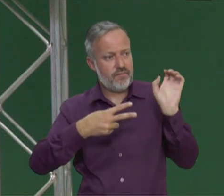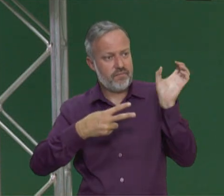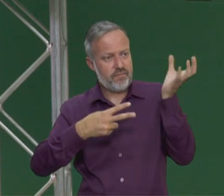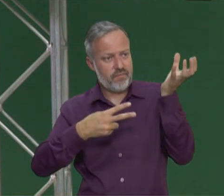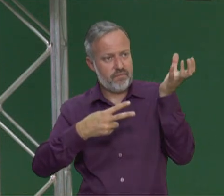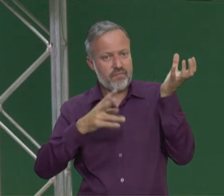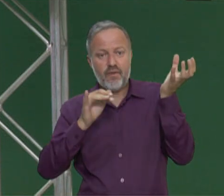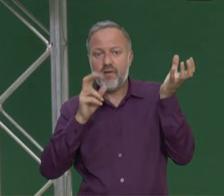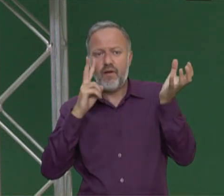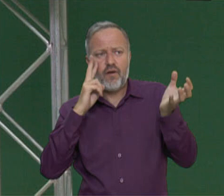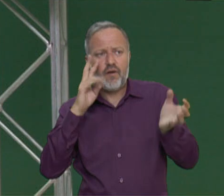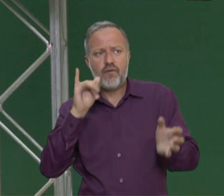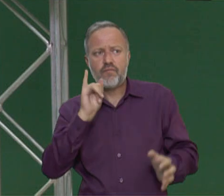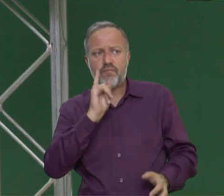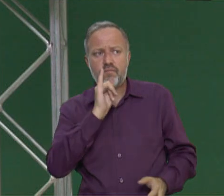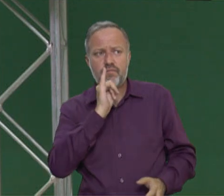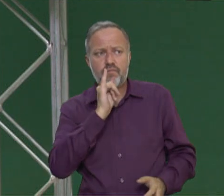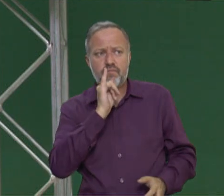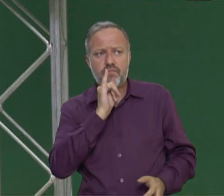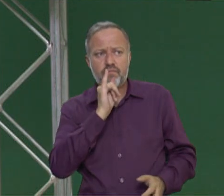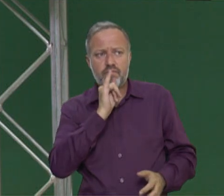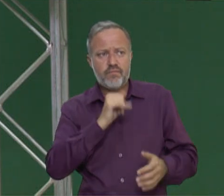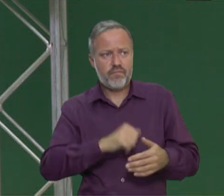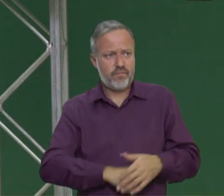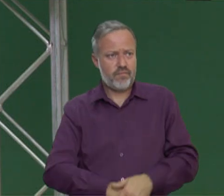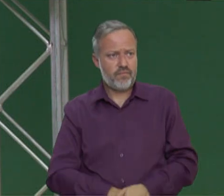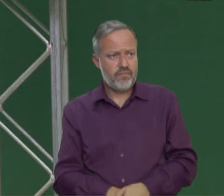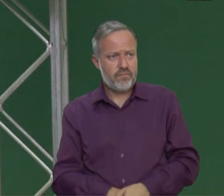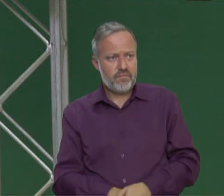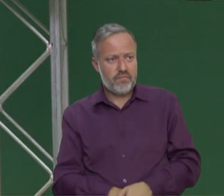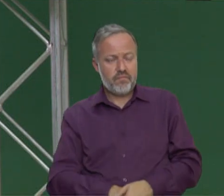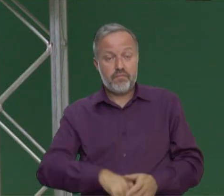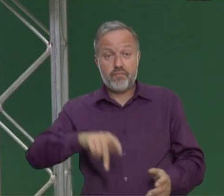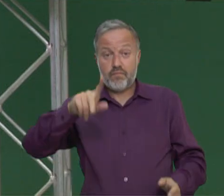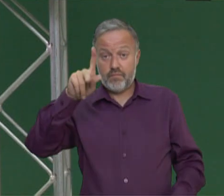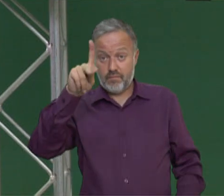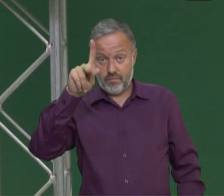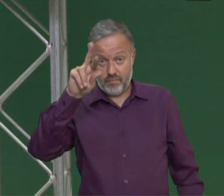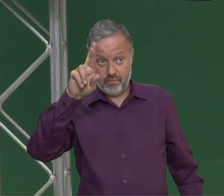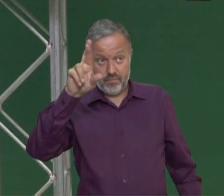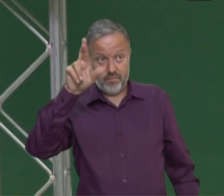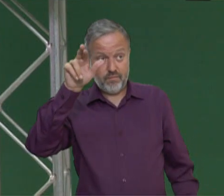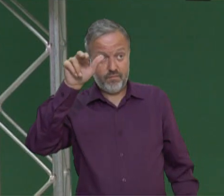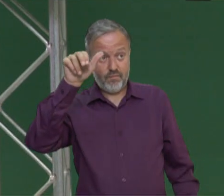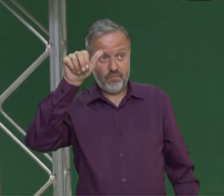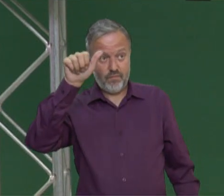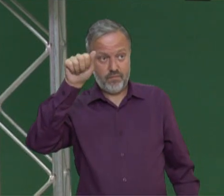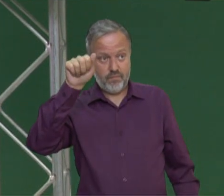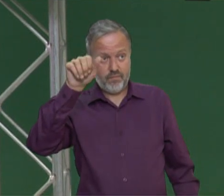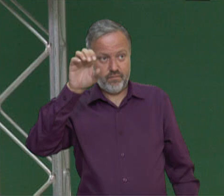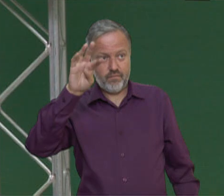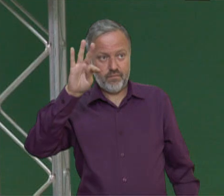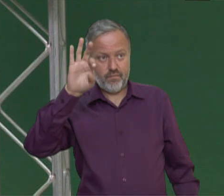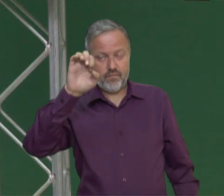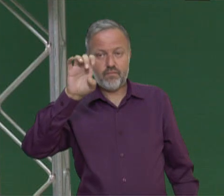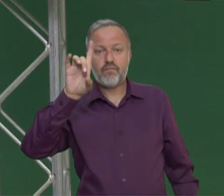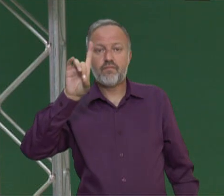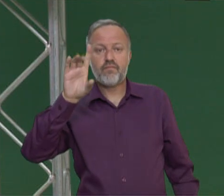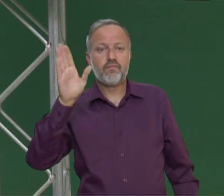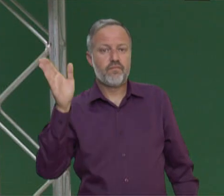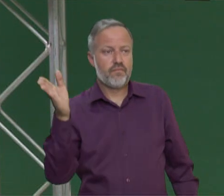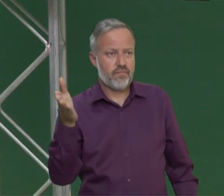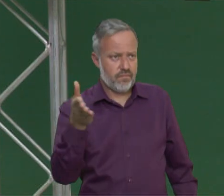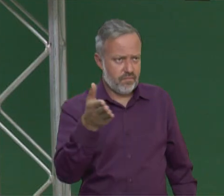alguns exemplos. Practiced, sim e danced. Esses exemplos vêm daquele texto da aula